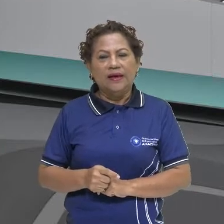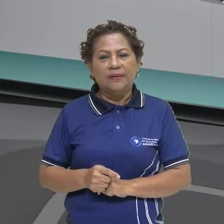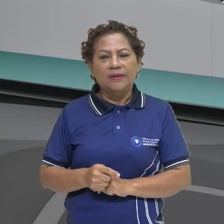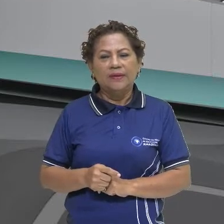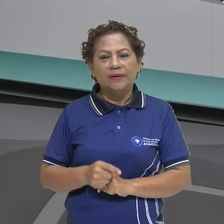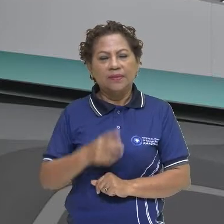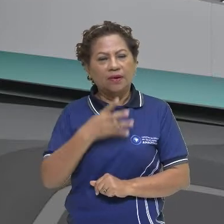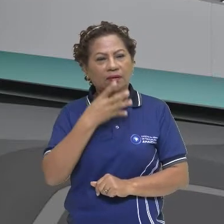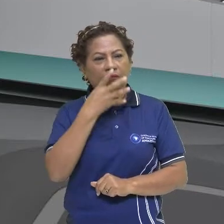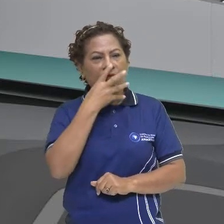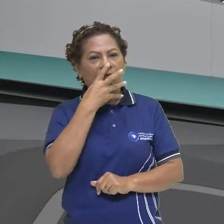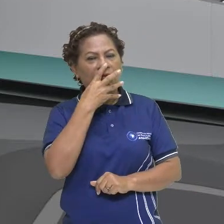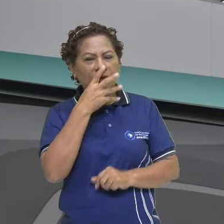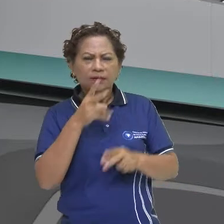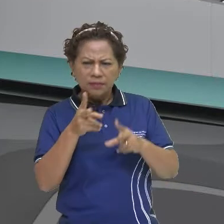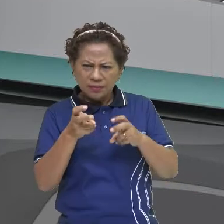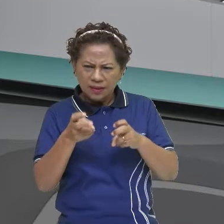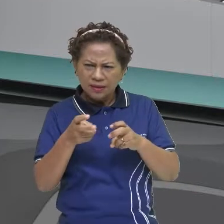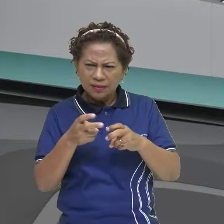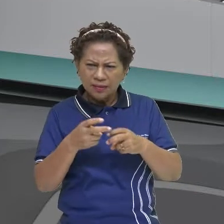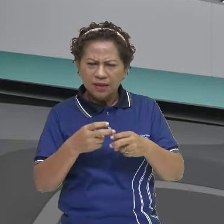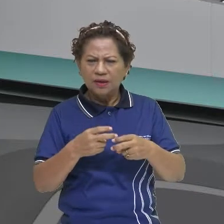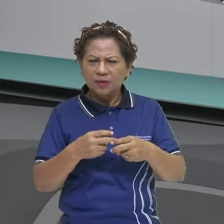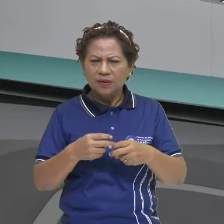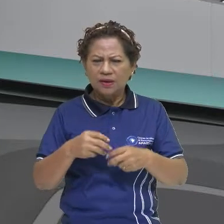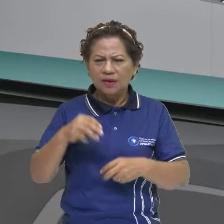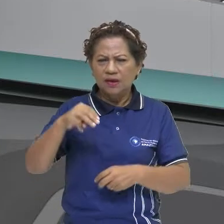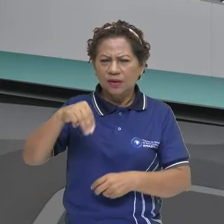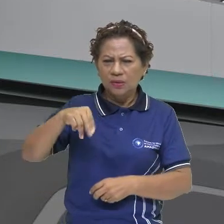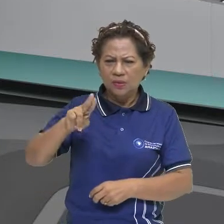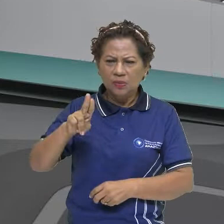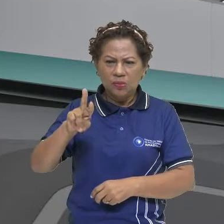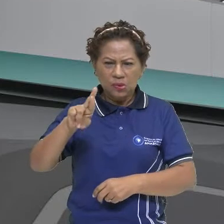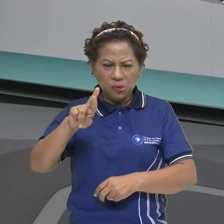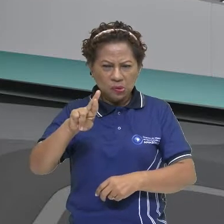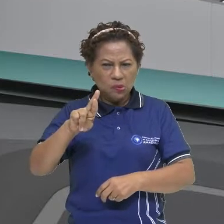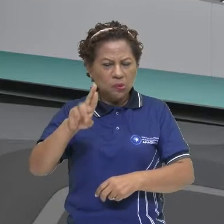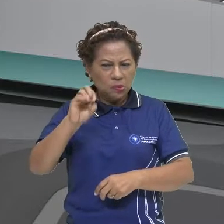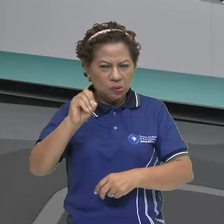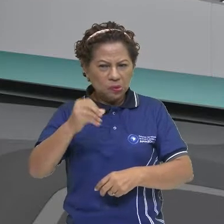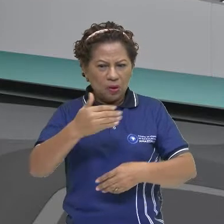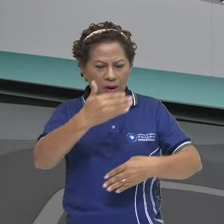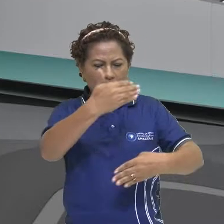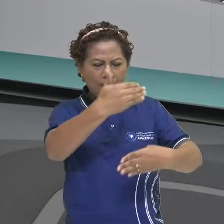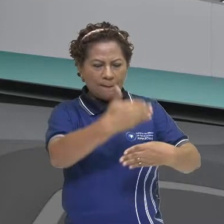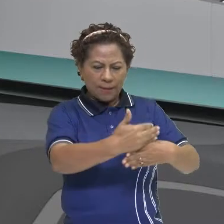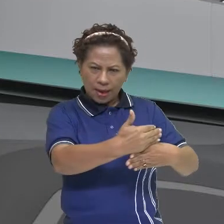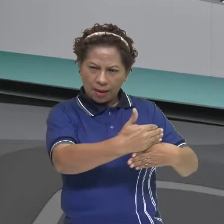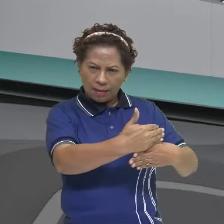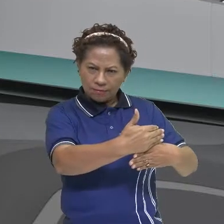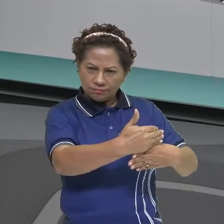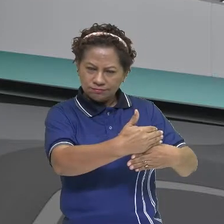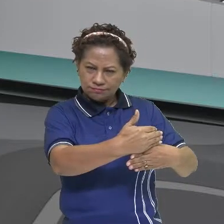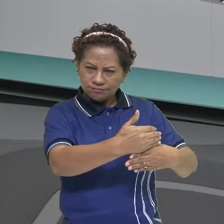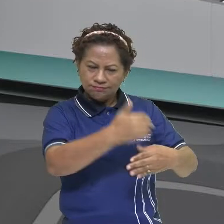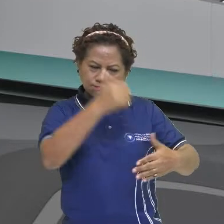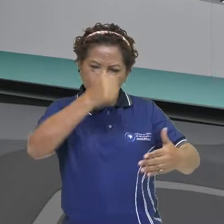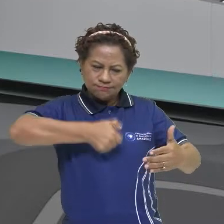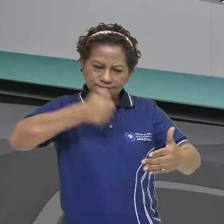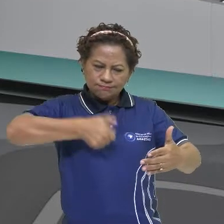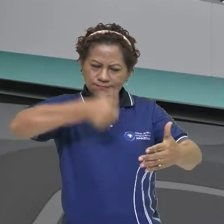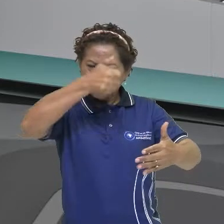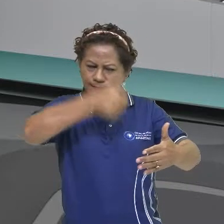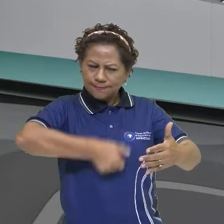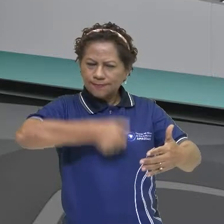que é um muro, normalmente ela é feita em muros, né? E ele utiliza vários elementos indígenas,